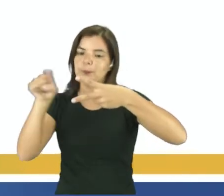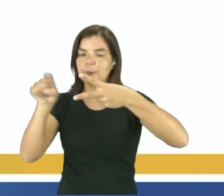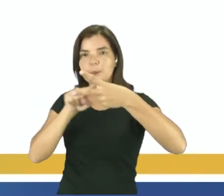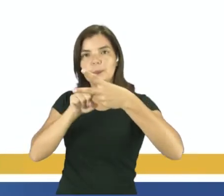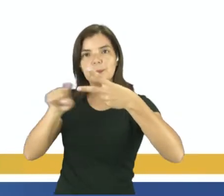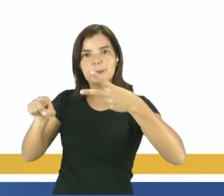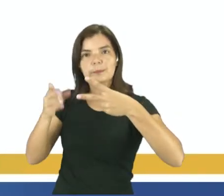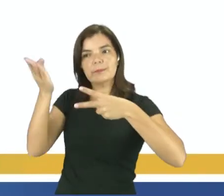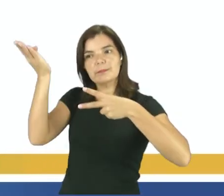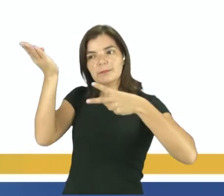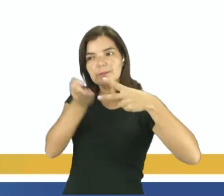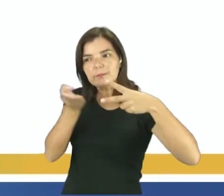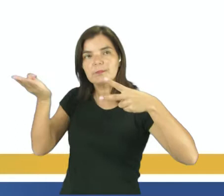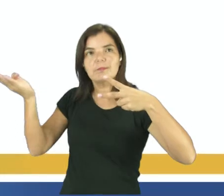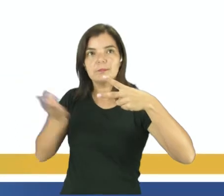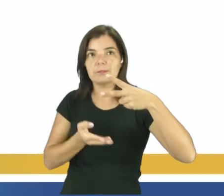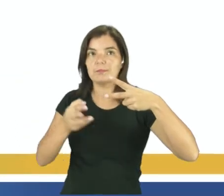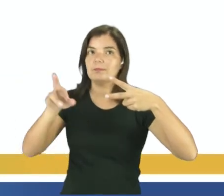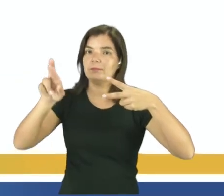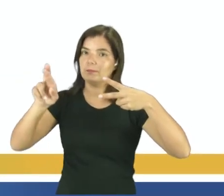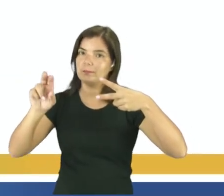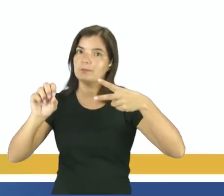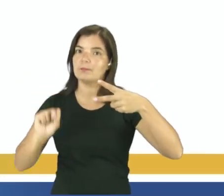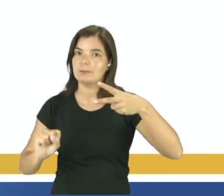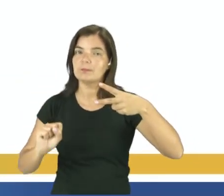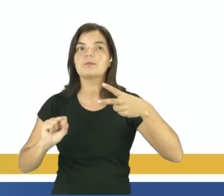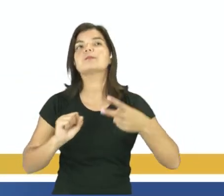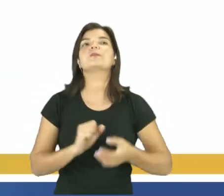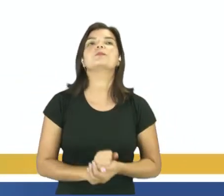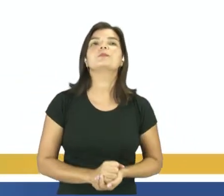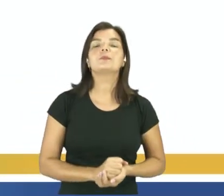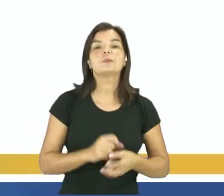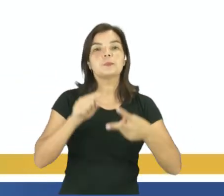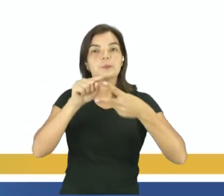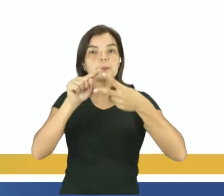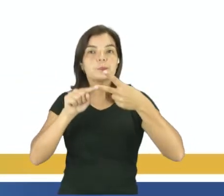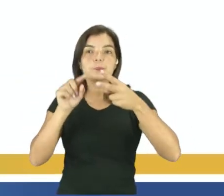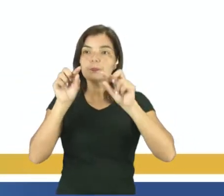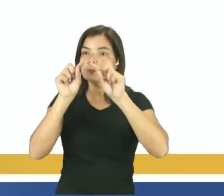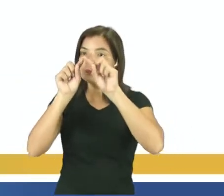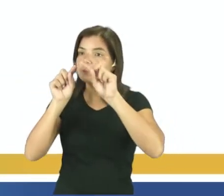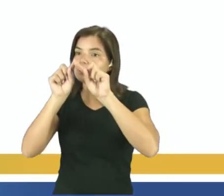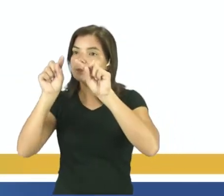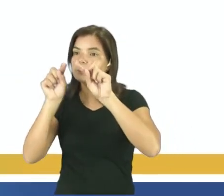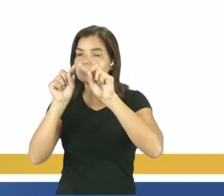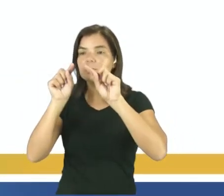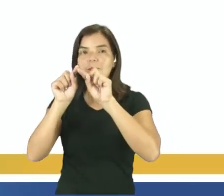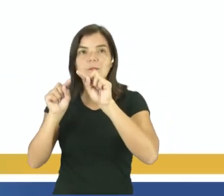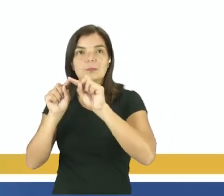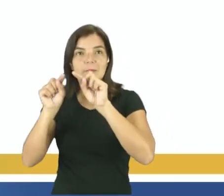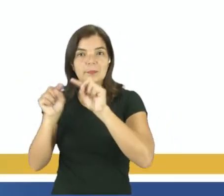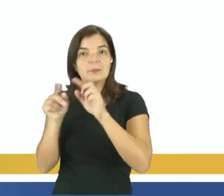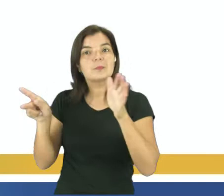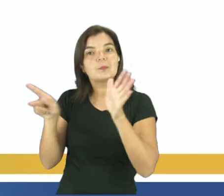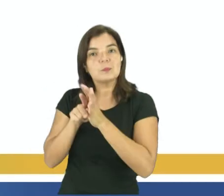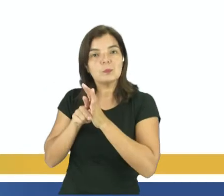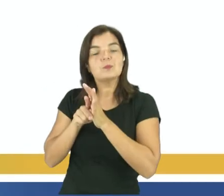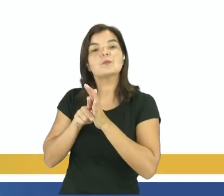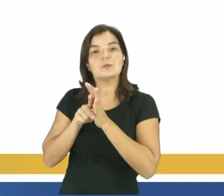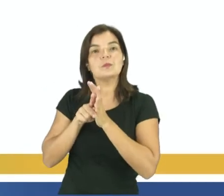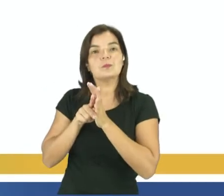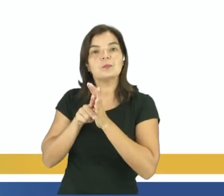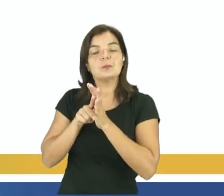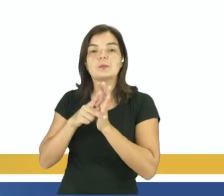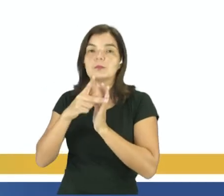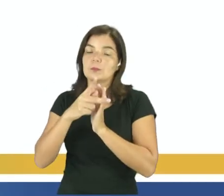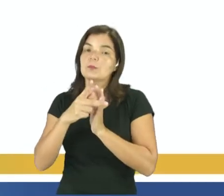aqui eu tenho as retas R e as retas R. Essas duas setinhas indicam, gente, uma propriedade que eu vou chamar